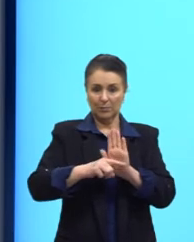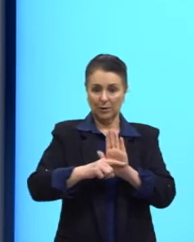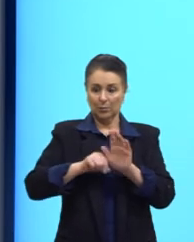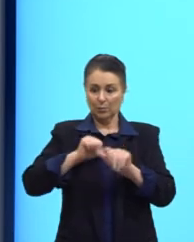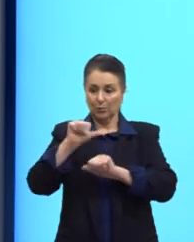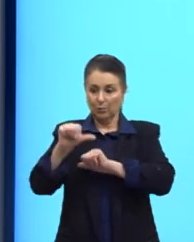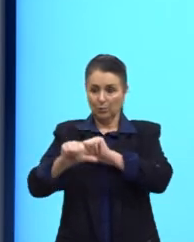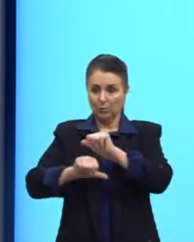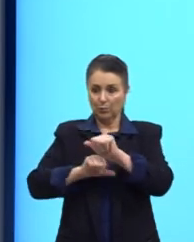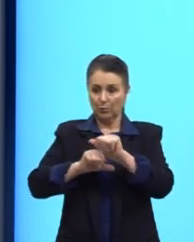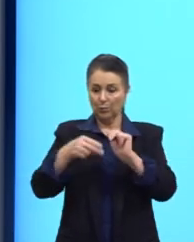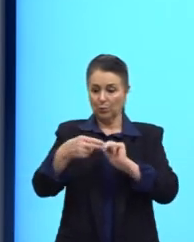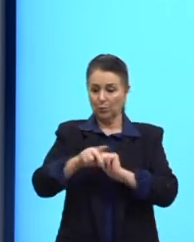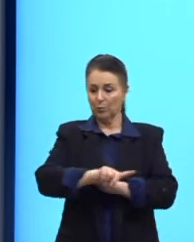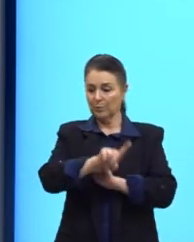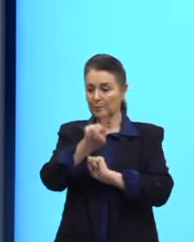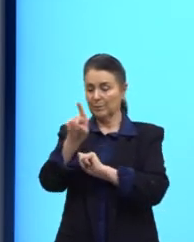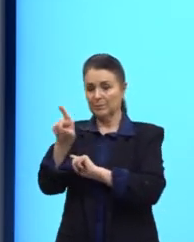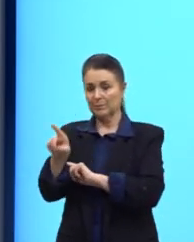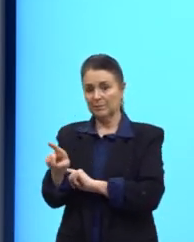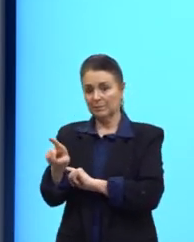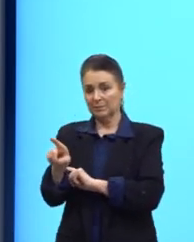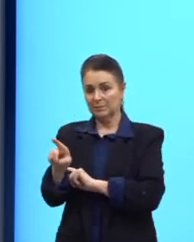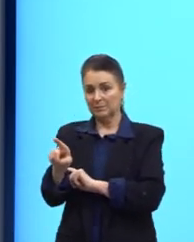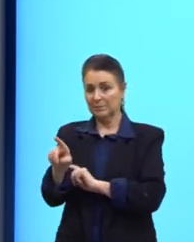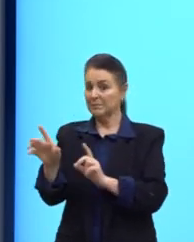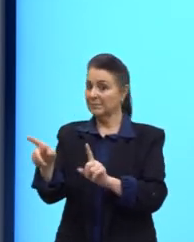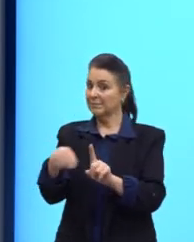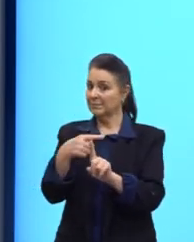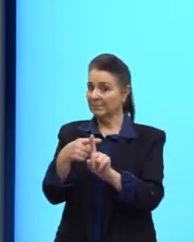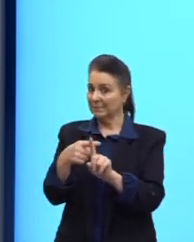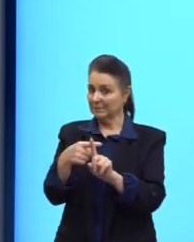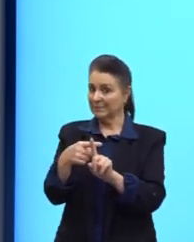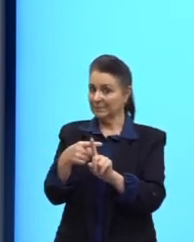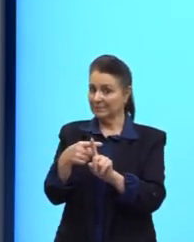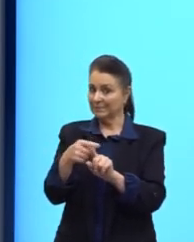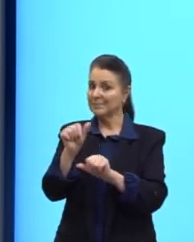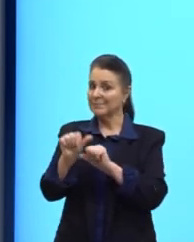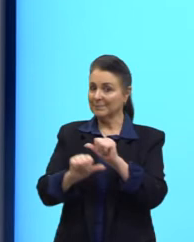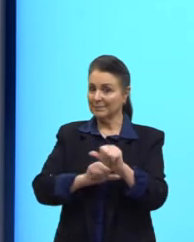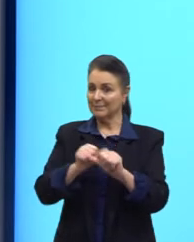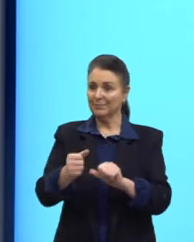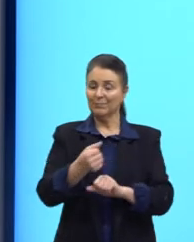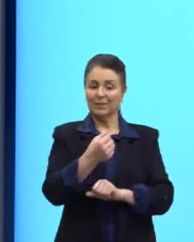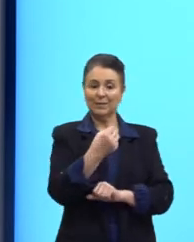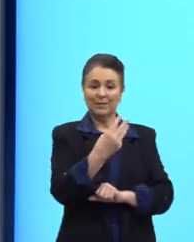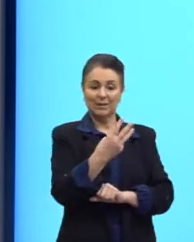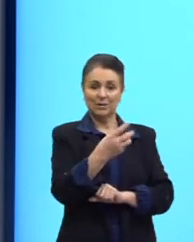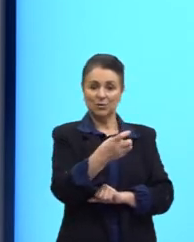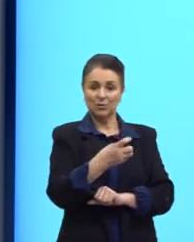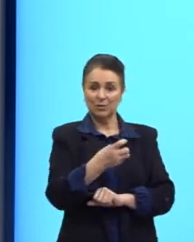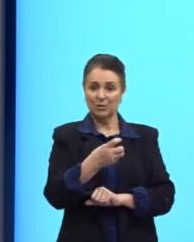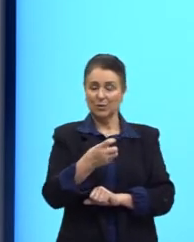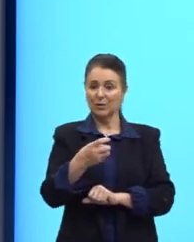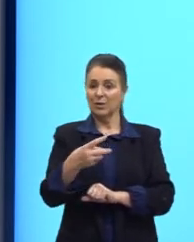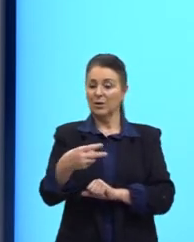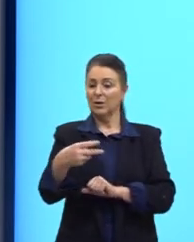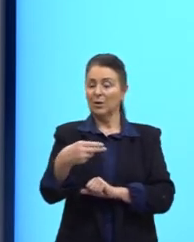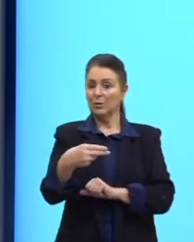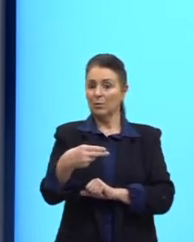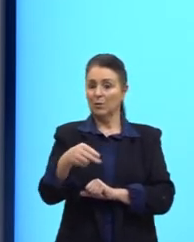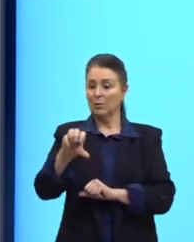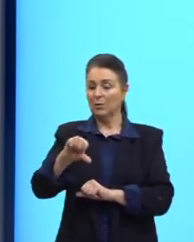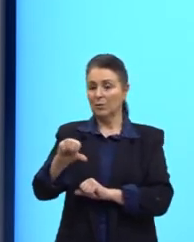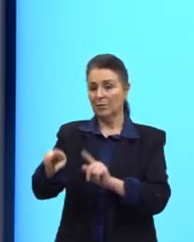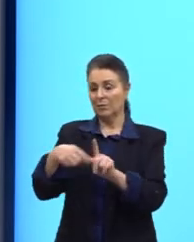passar ele para o outro lado nós utilizamos adição então teremos três x igual a 9 + 3